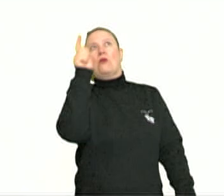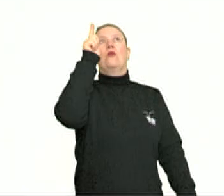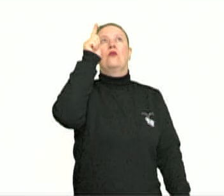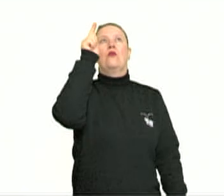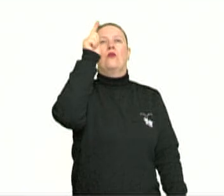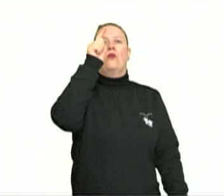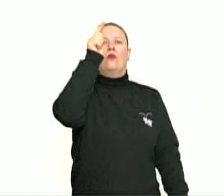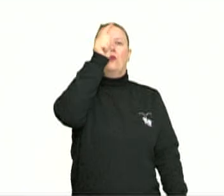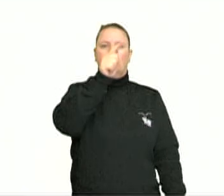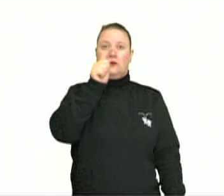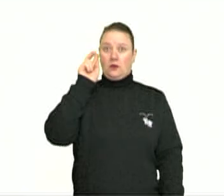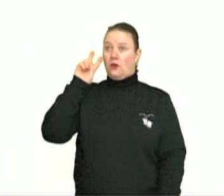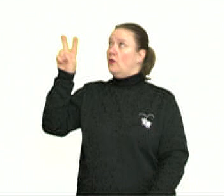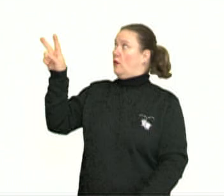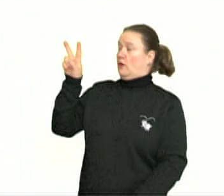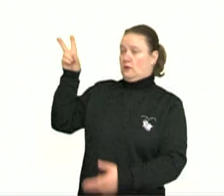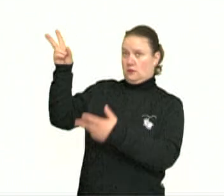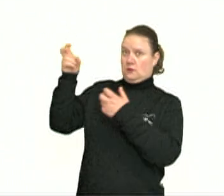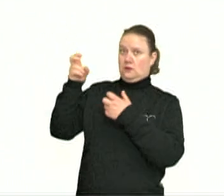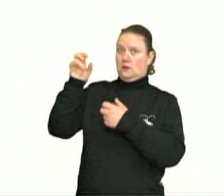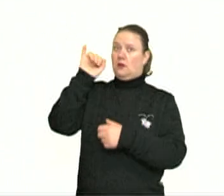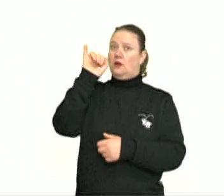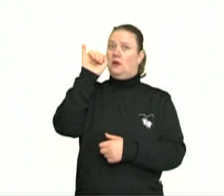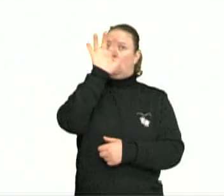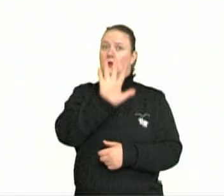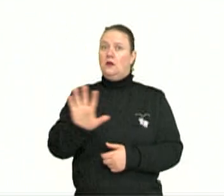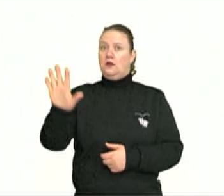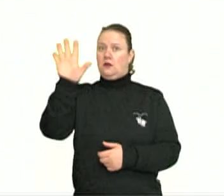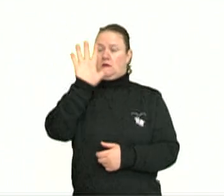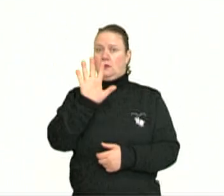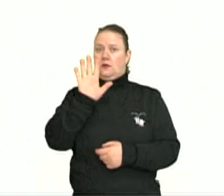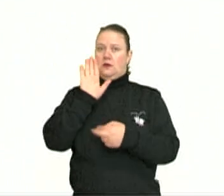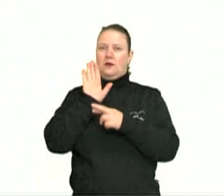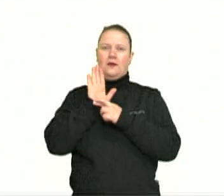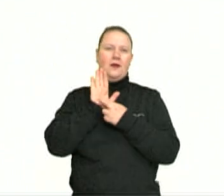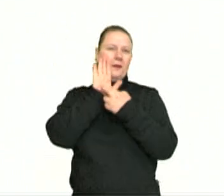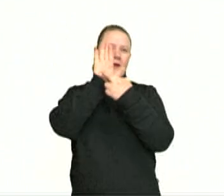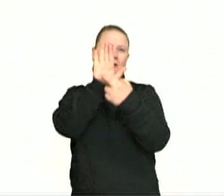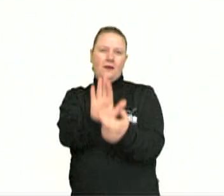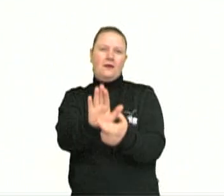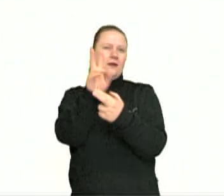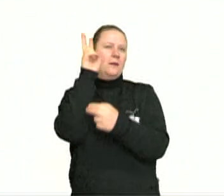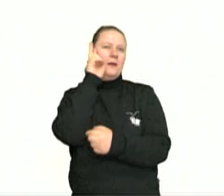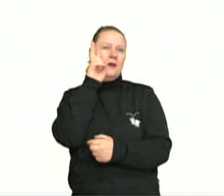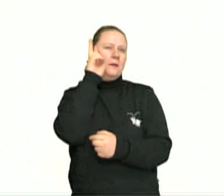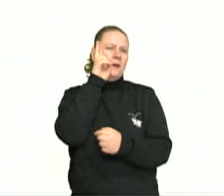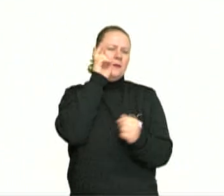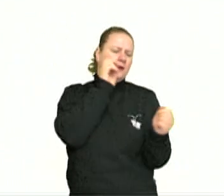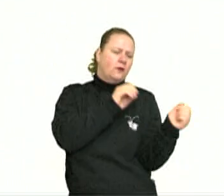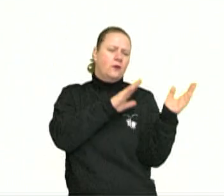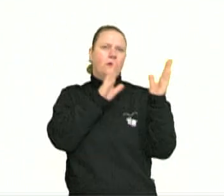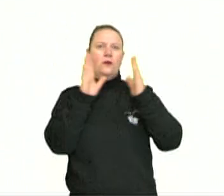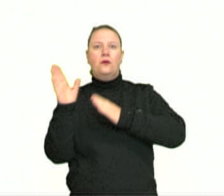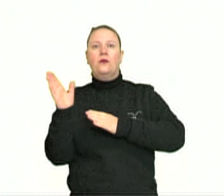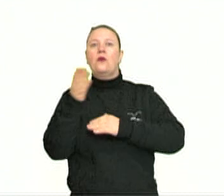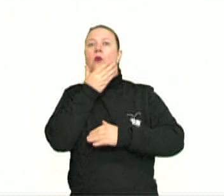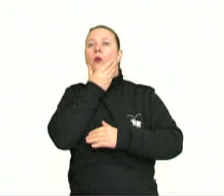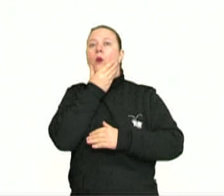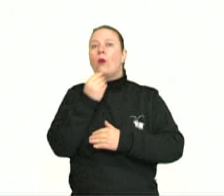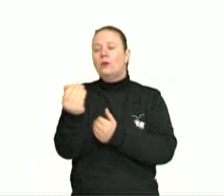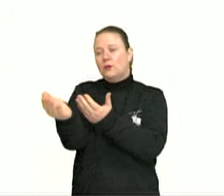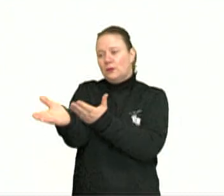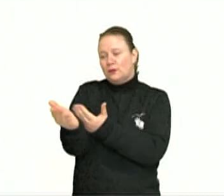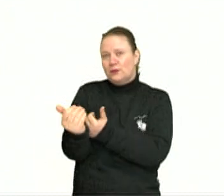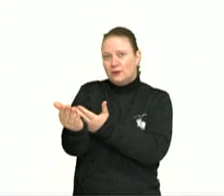veja essa figura que vocês têm aqui. A figura representa uma história bem conhecida no mundo ocidental, em que um jovem